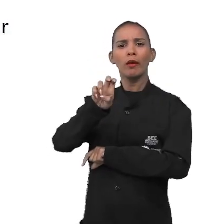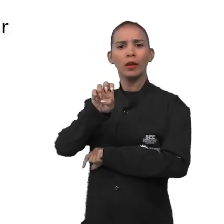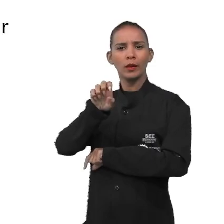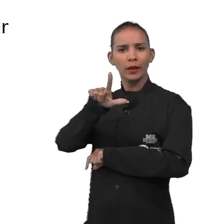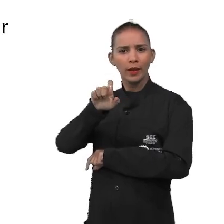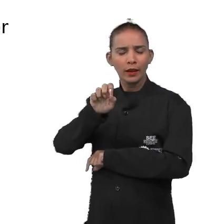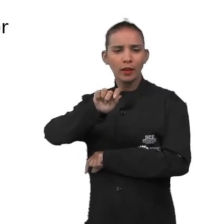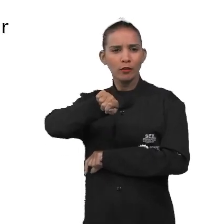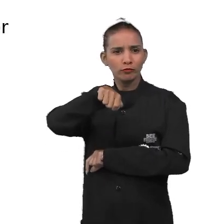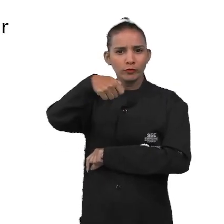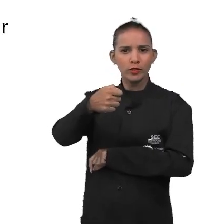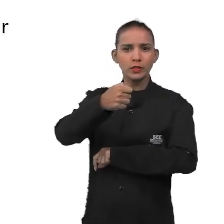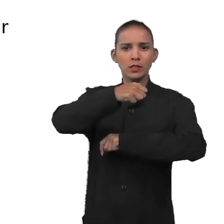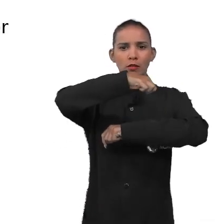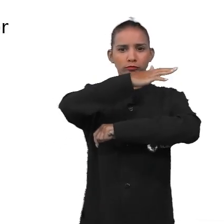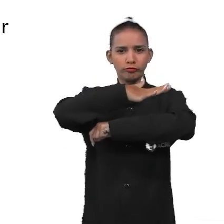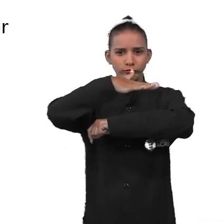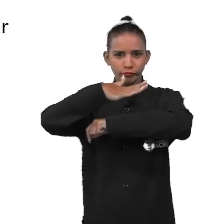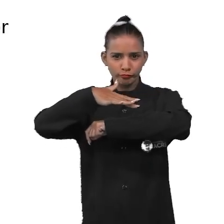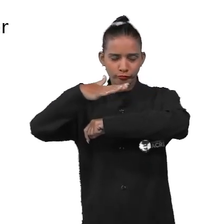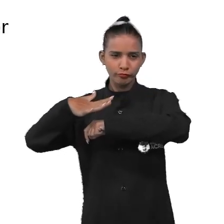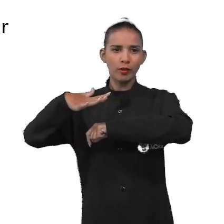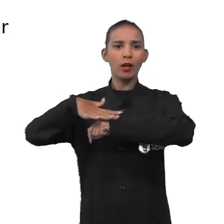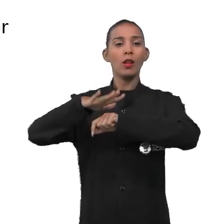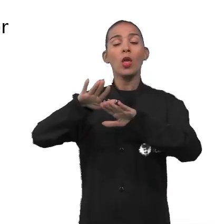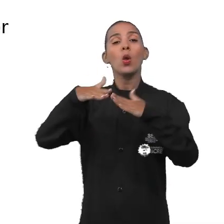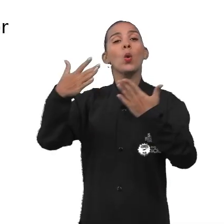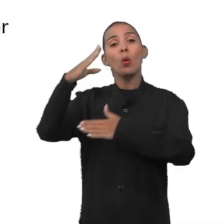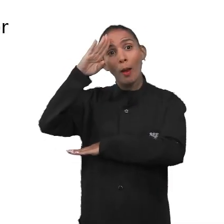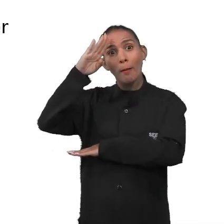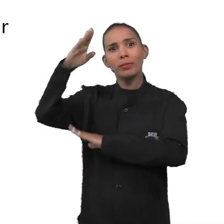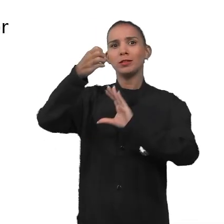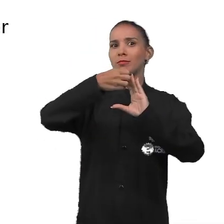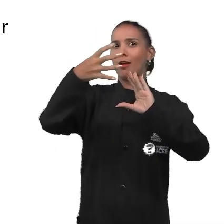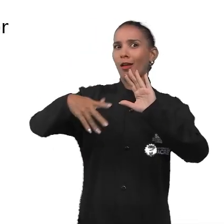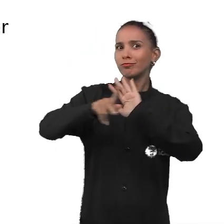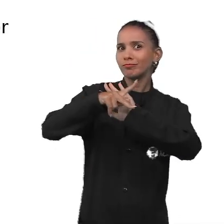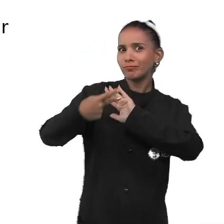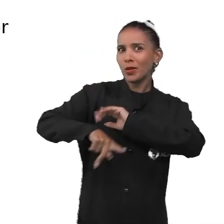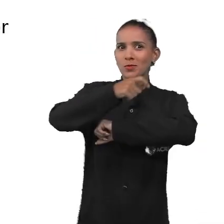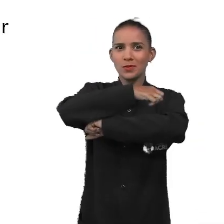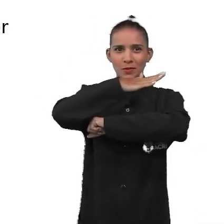principais características do relevo acreano? Acompanhe comigo, pessoal, bem